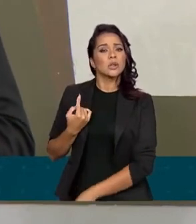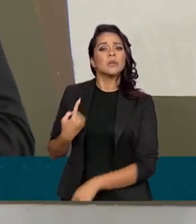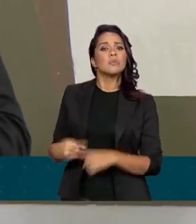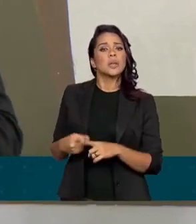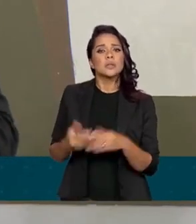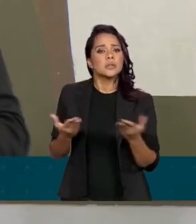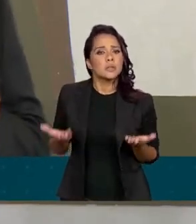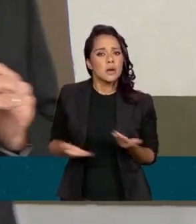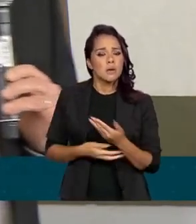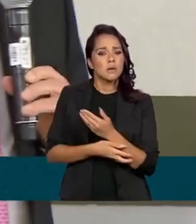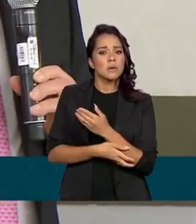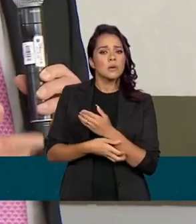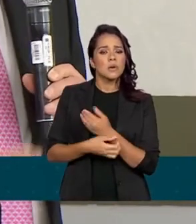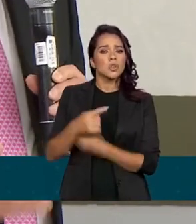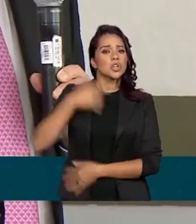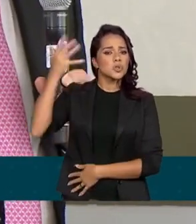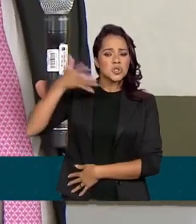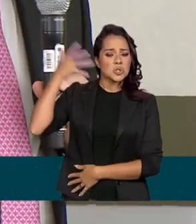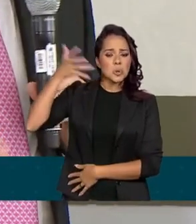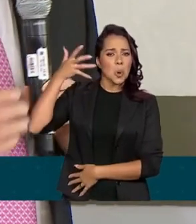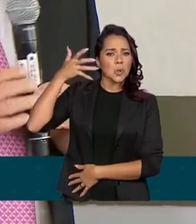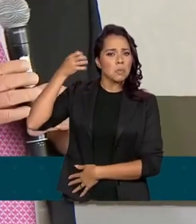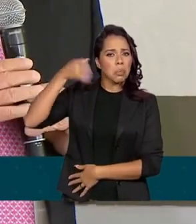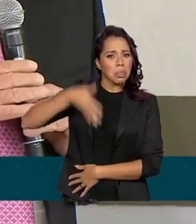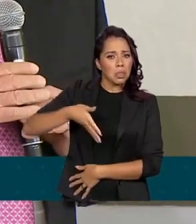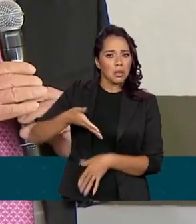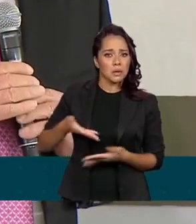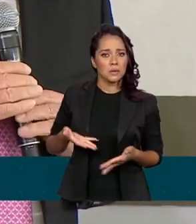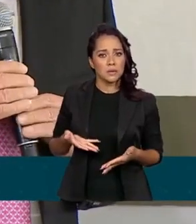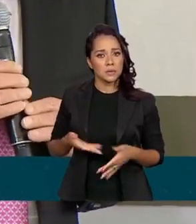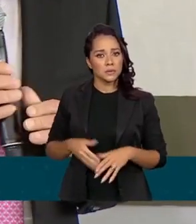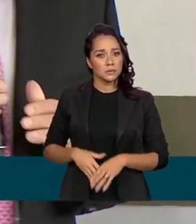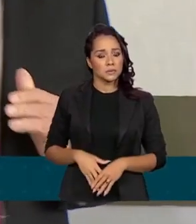senão o nosso discurso fica vazio.